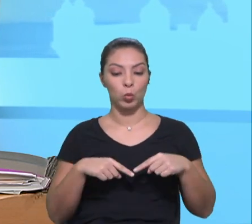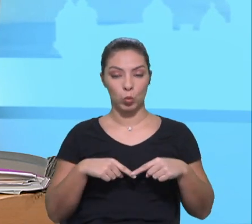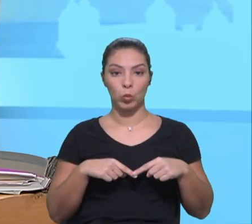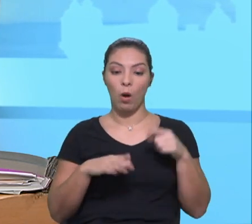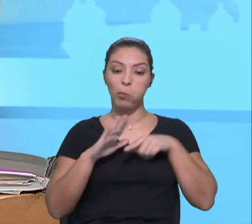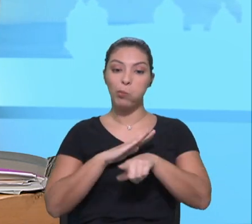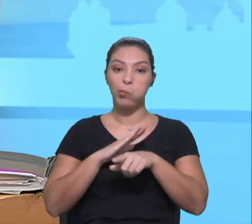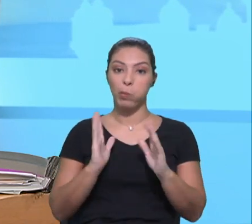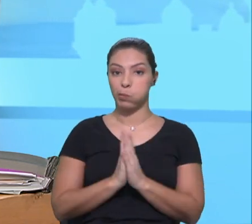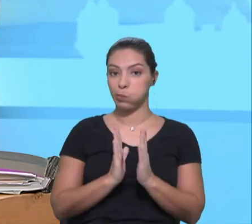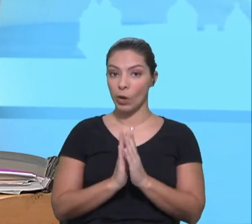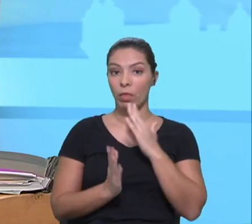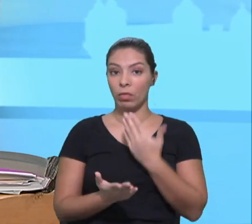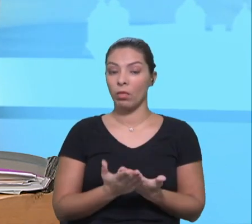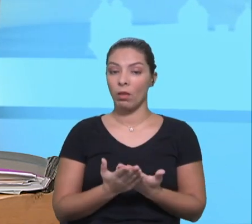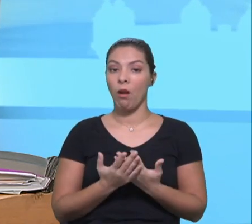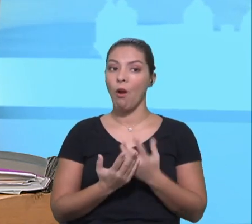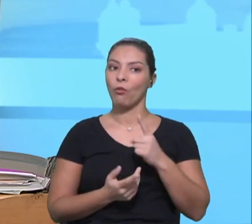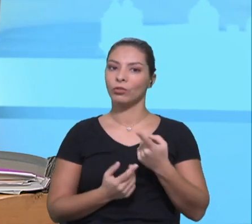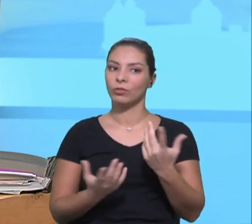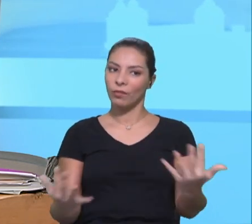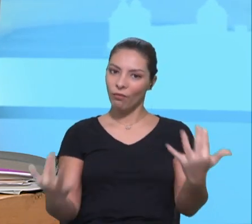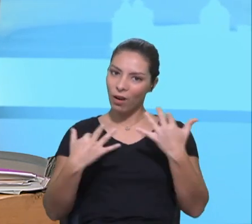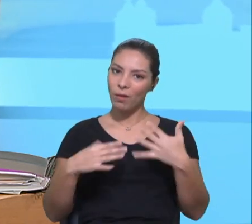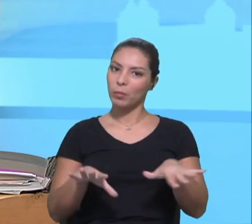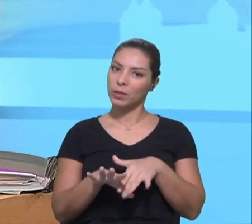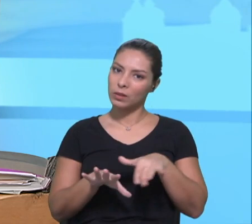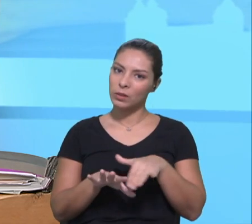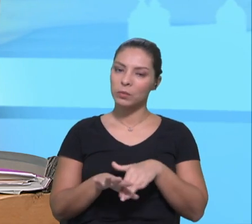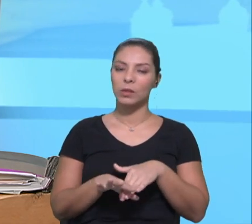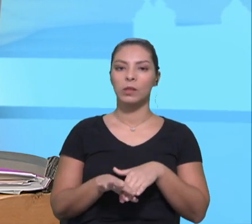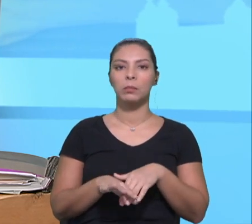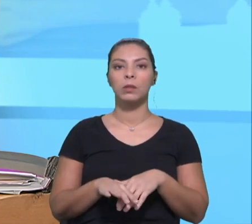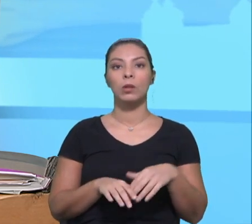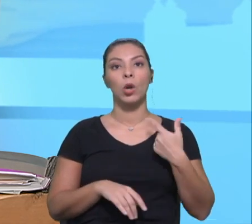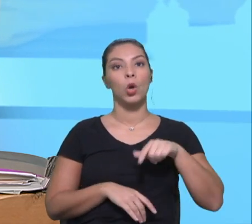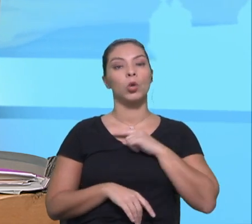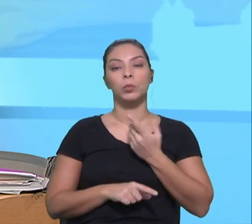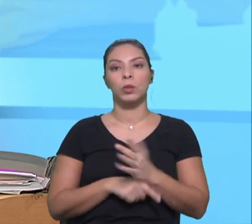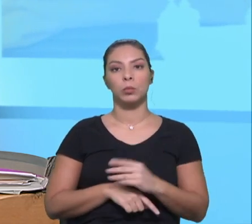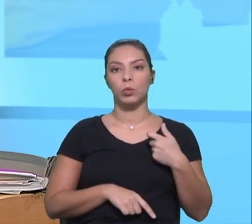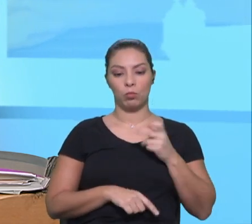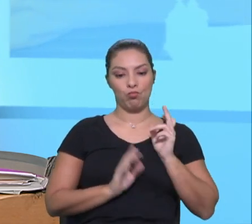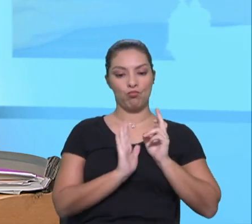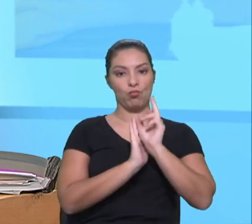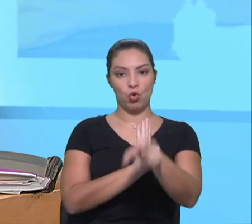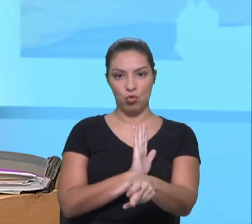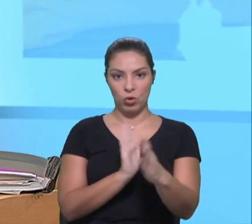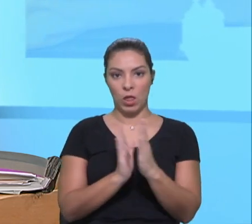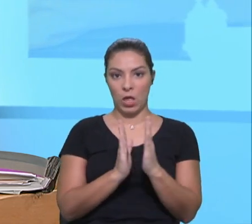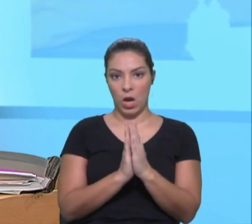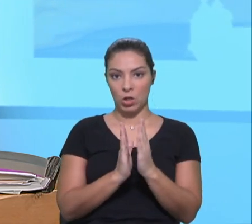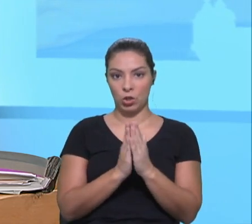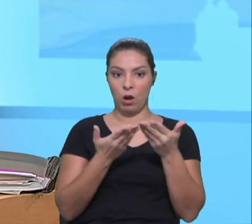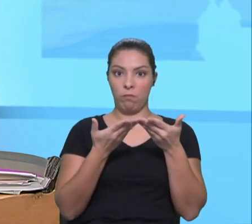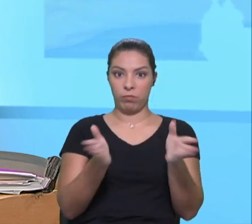contribui para esta participação. Quando nós entramos numa igreja, essa igreja